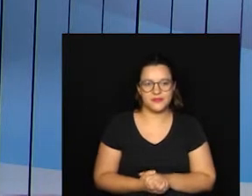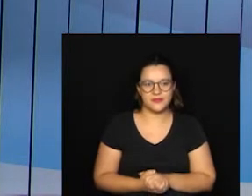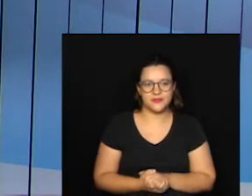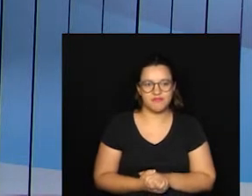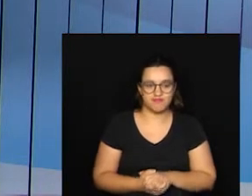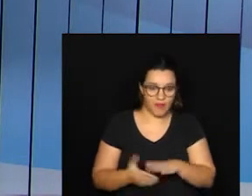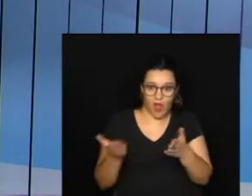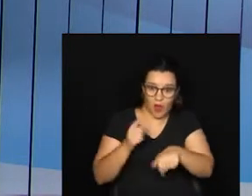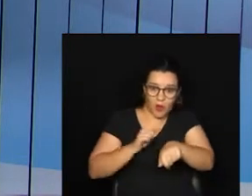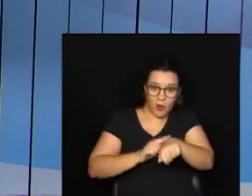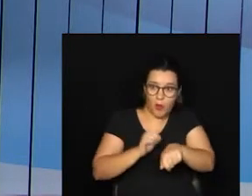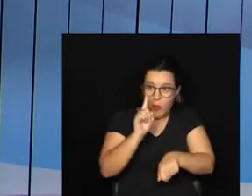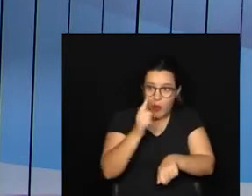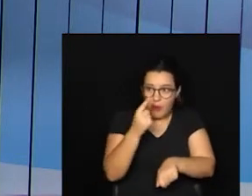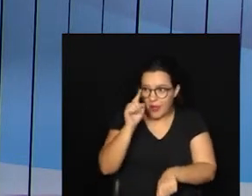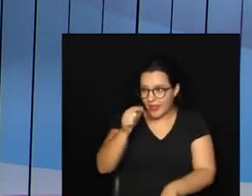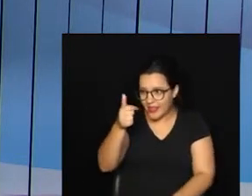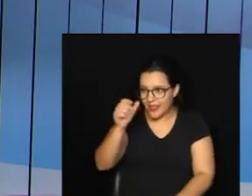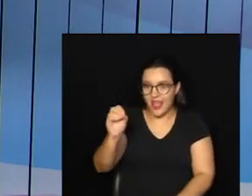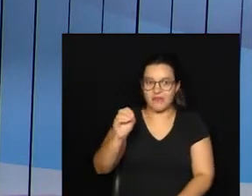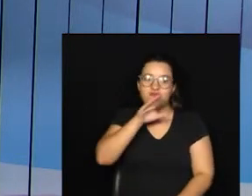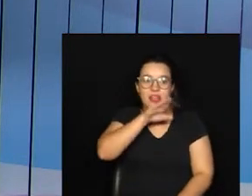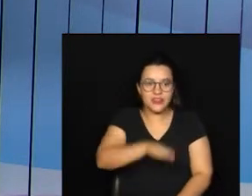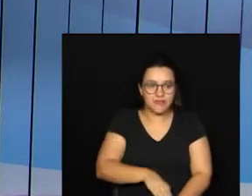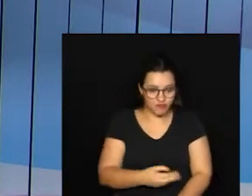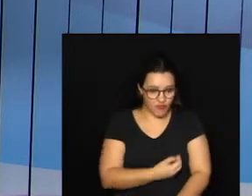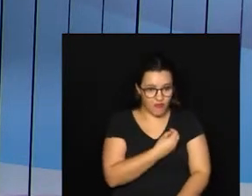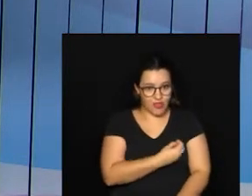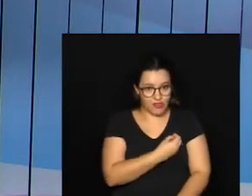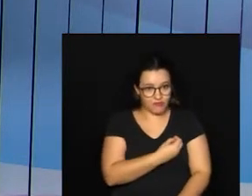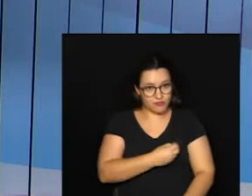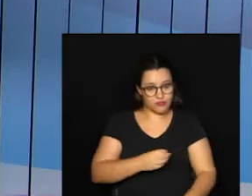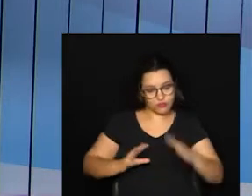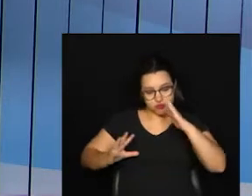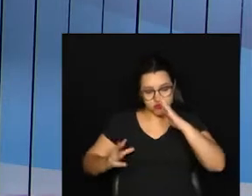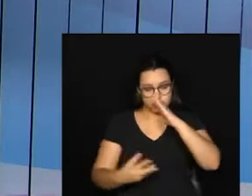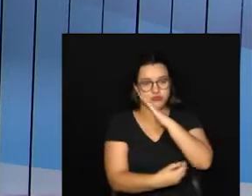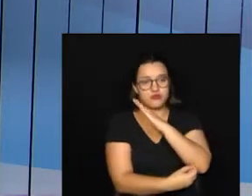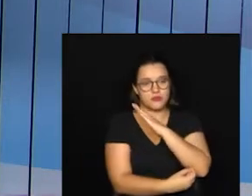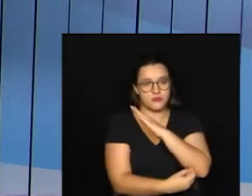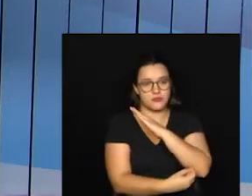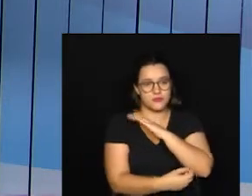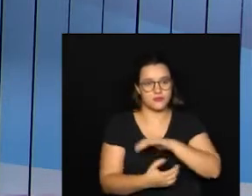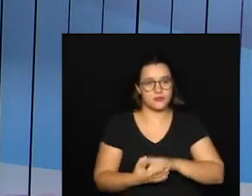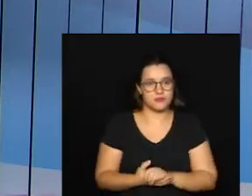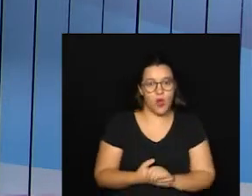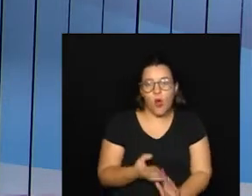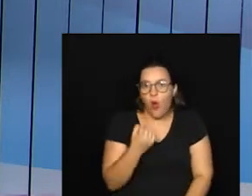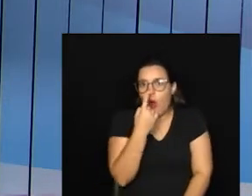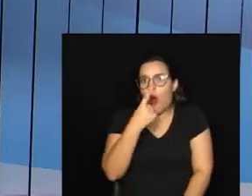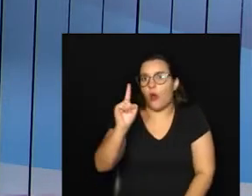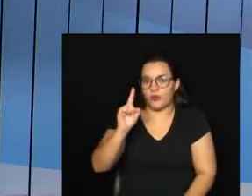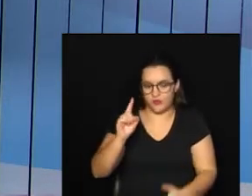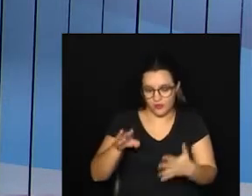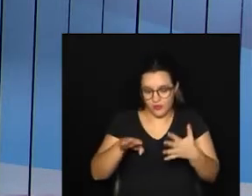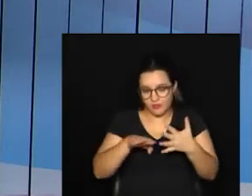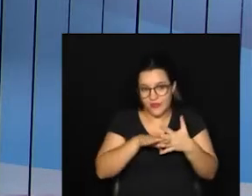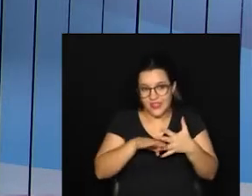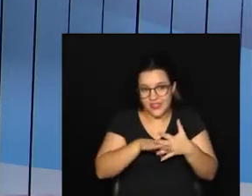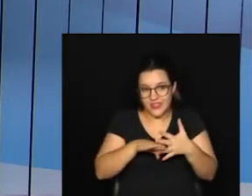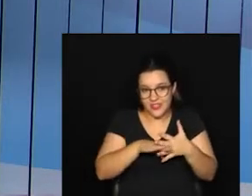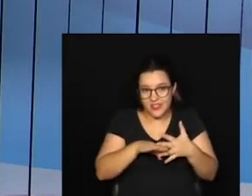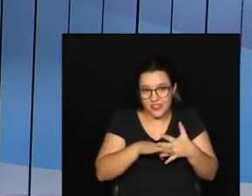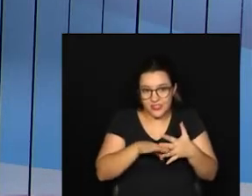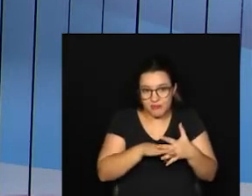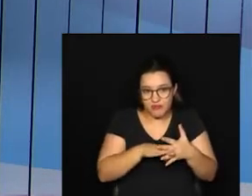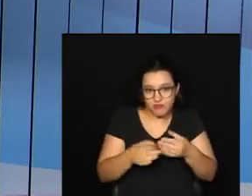Uma hora e 10 minutos, nós estamos ao vivo aqui no Câmara Total. A gente vai fazer o seguinte, último intervalo aqui no programa e